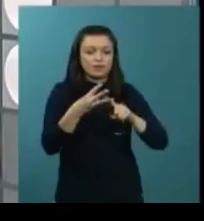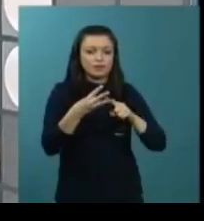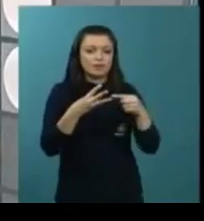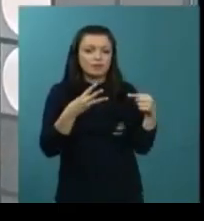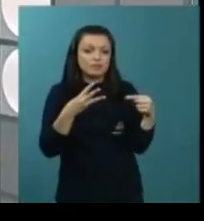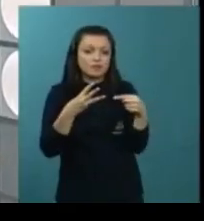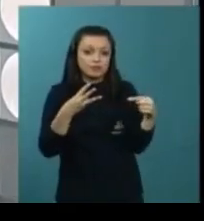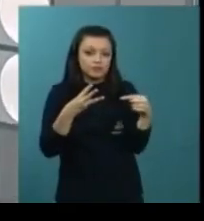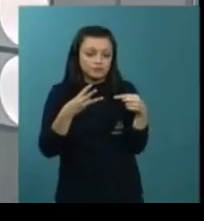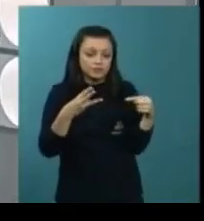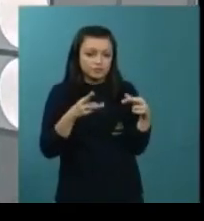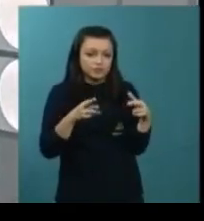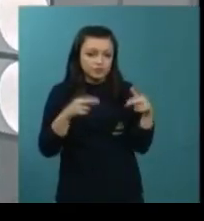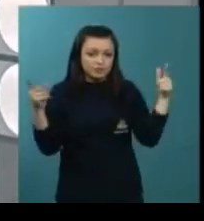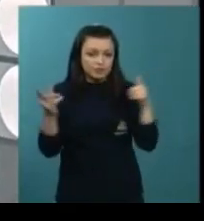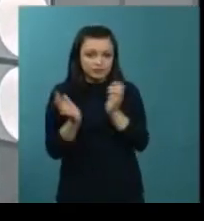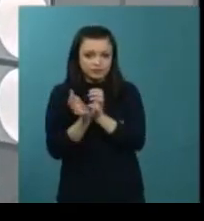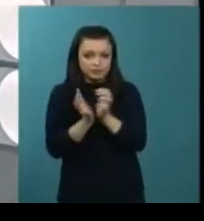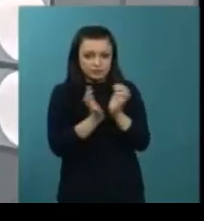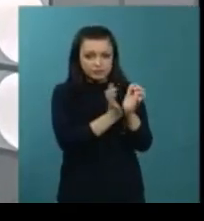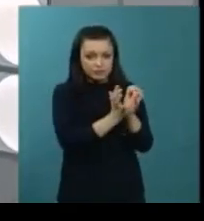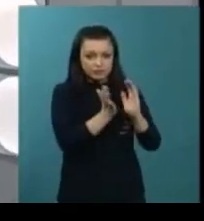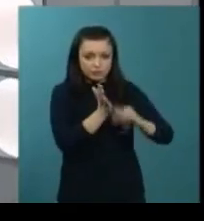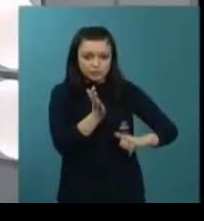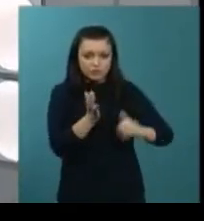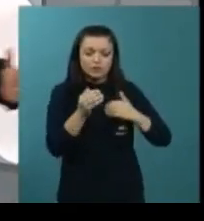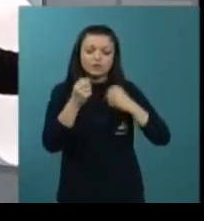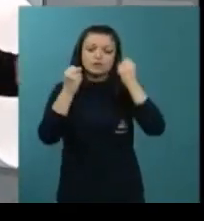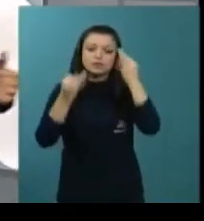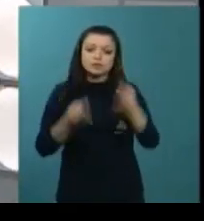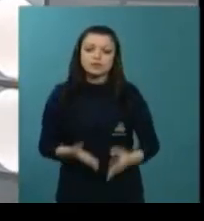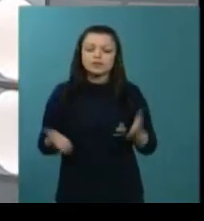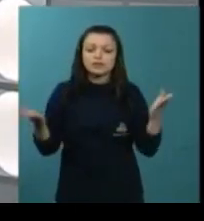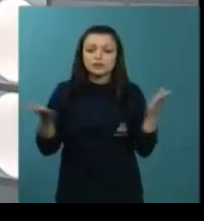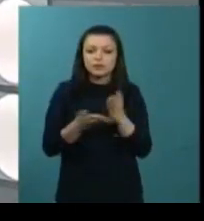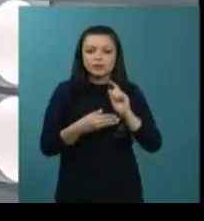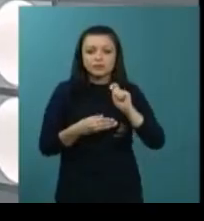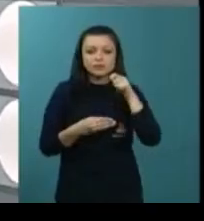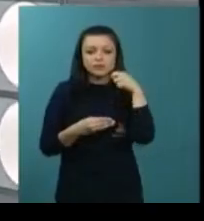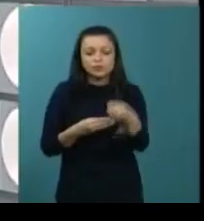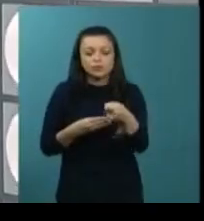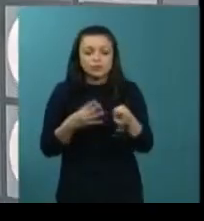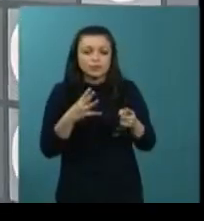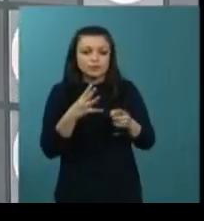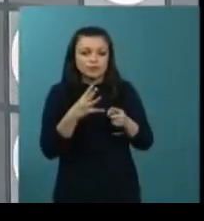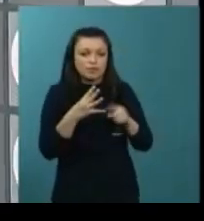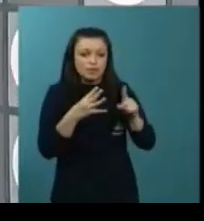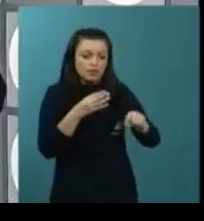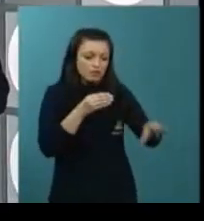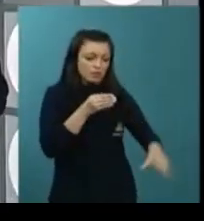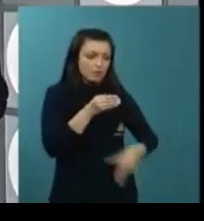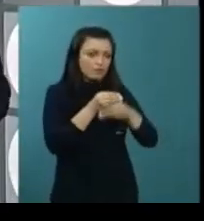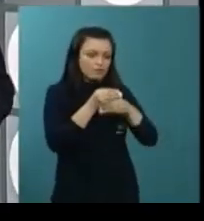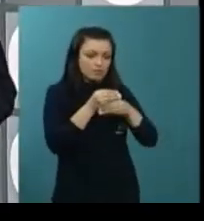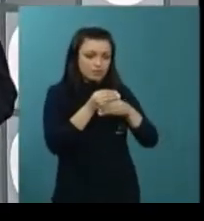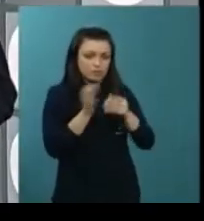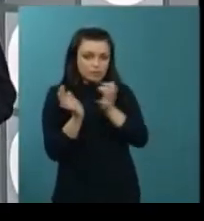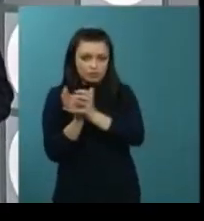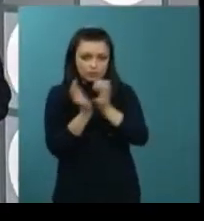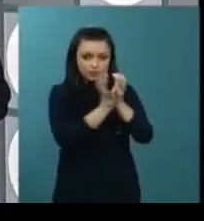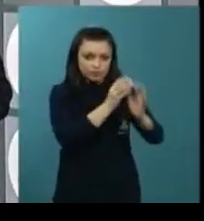da diferença de dois conjuntos, vamos falar agora da complementação